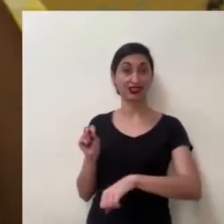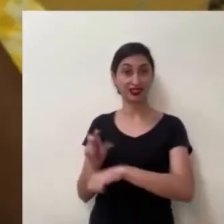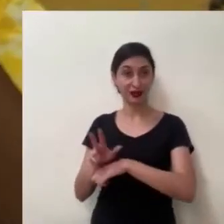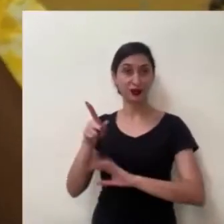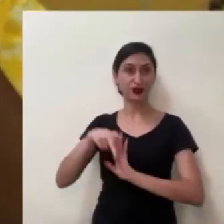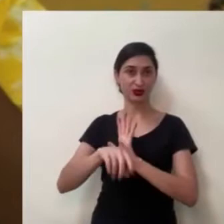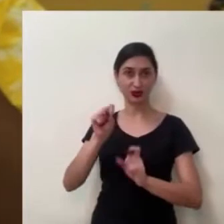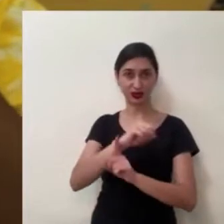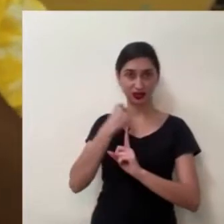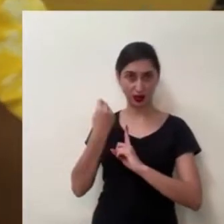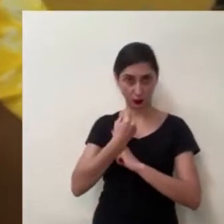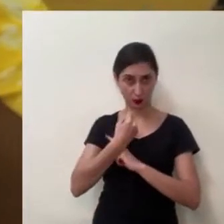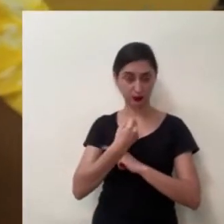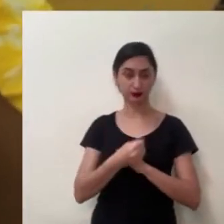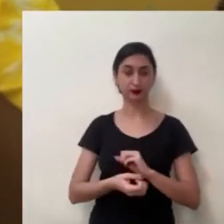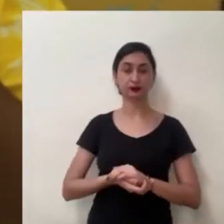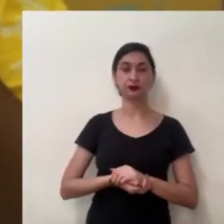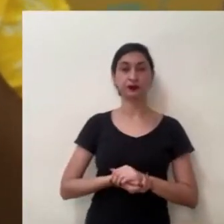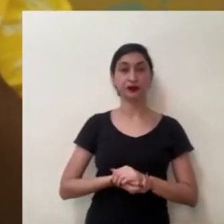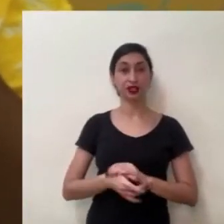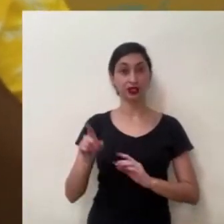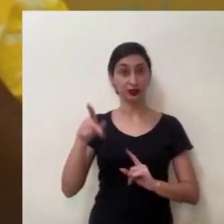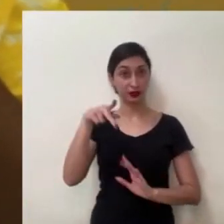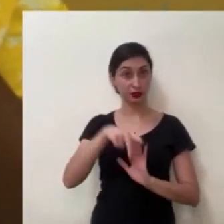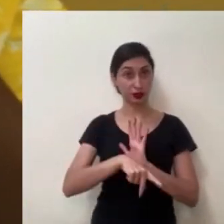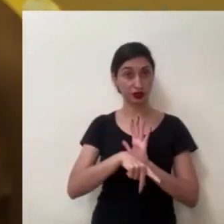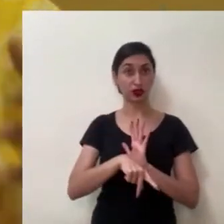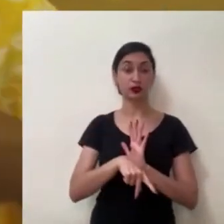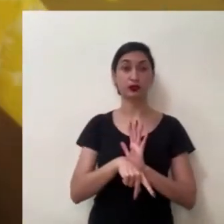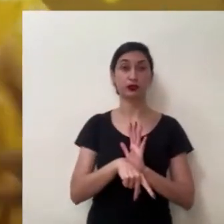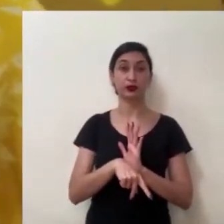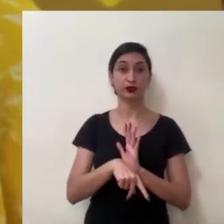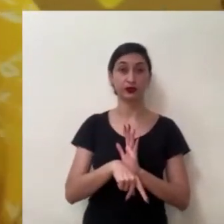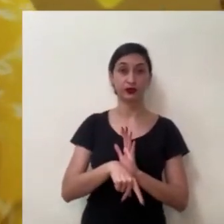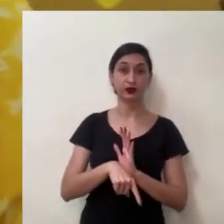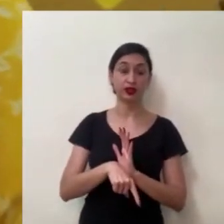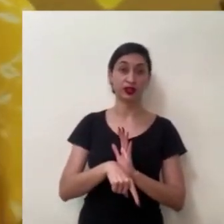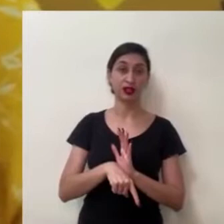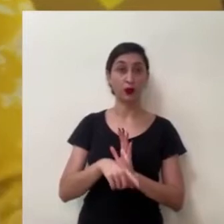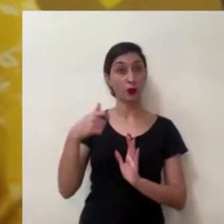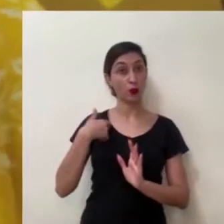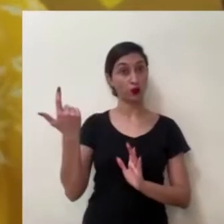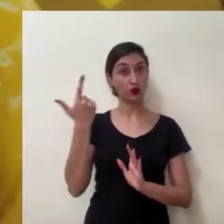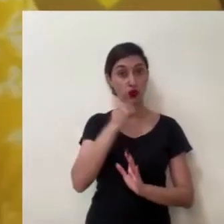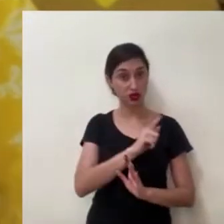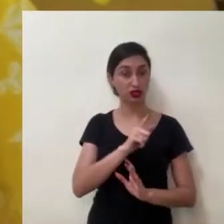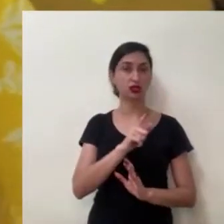né? Assim, e aí desse projeto social, assim, eu tive aí acesso a